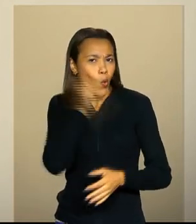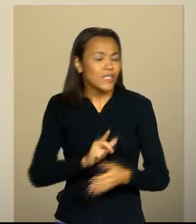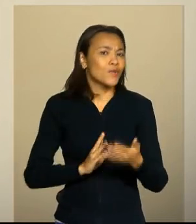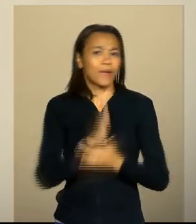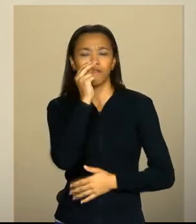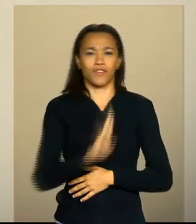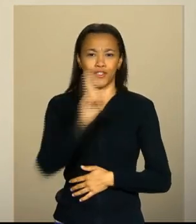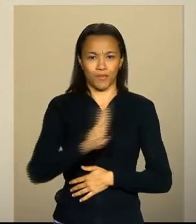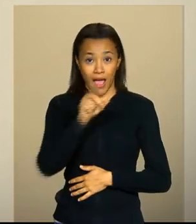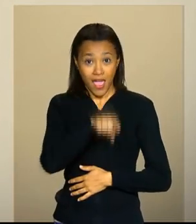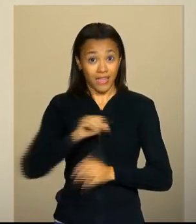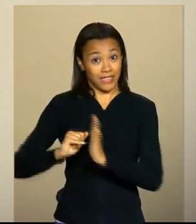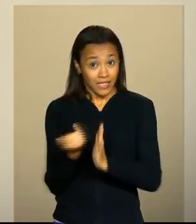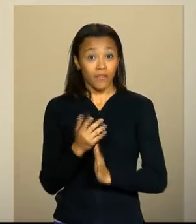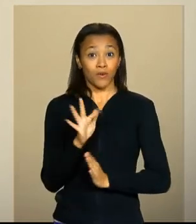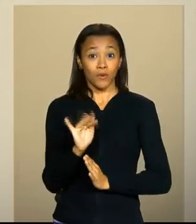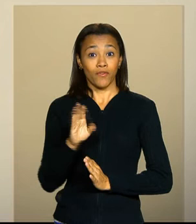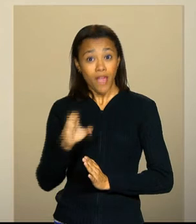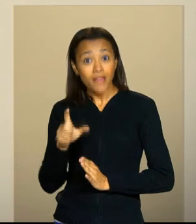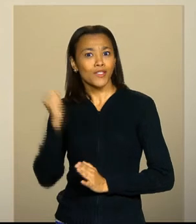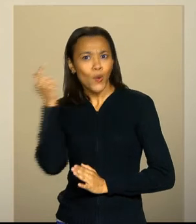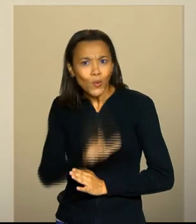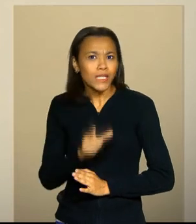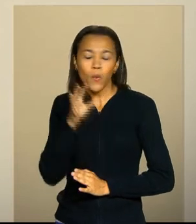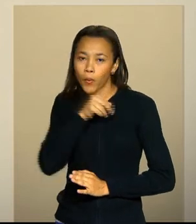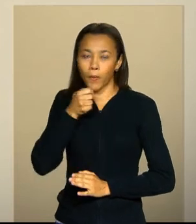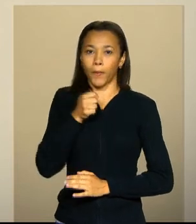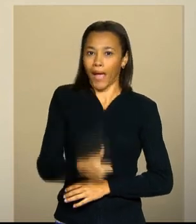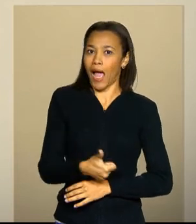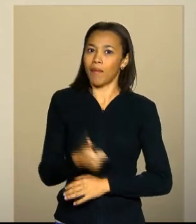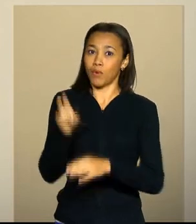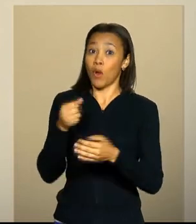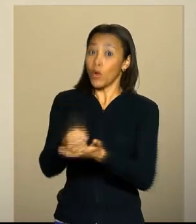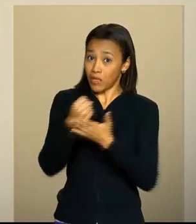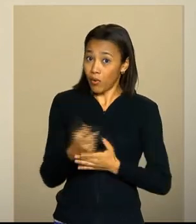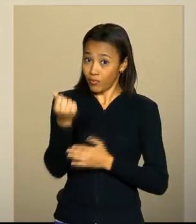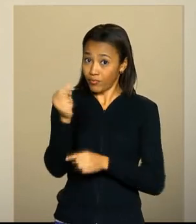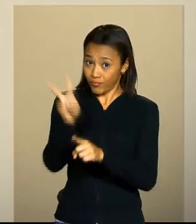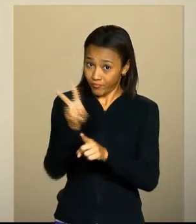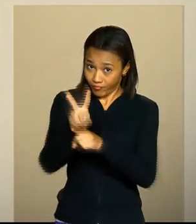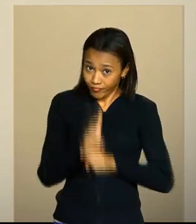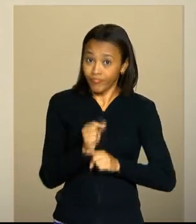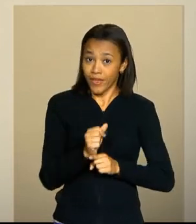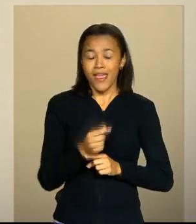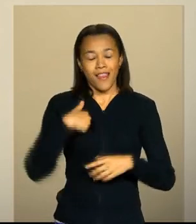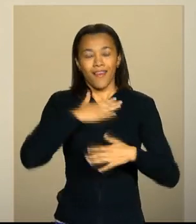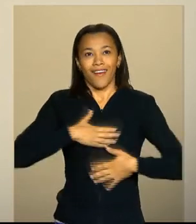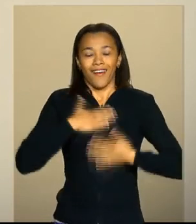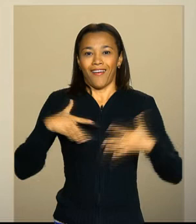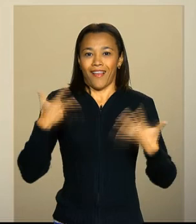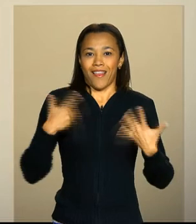no vestibular ele se inscreveu no FIES e pediu muito rapidamente o financiamento para o seu curso Ele está